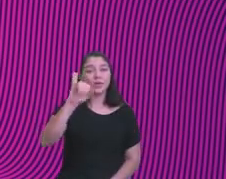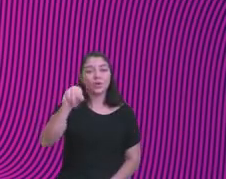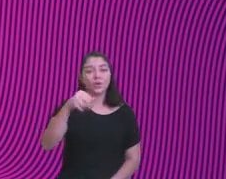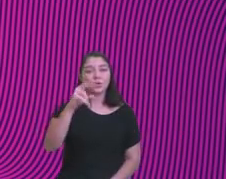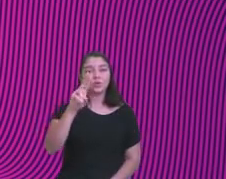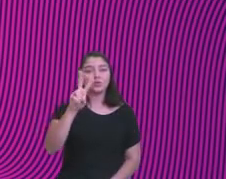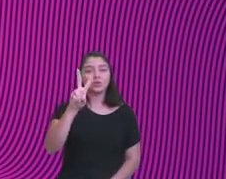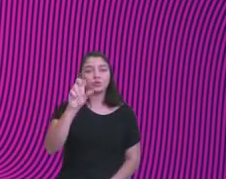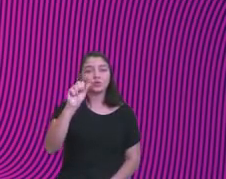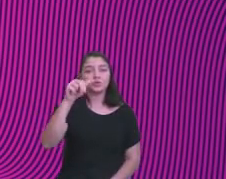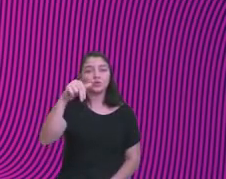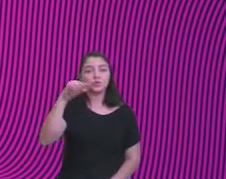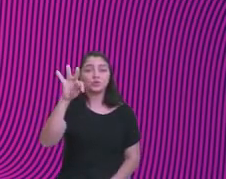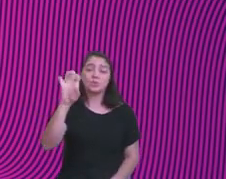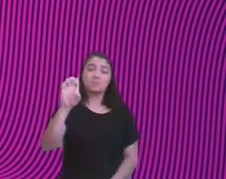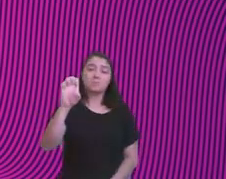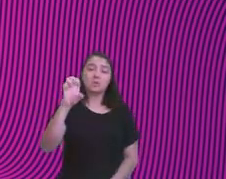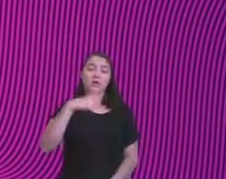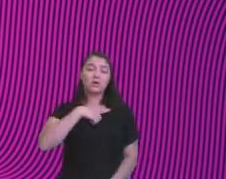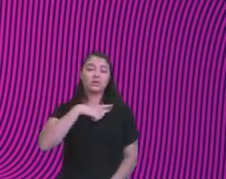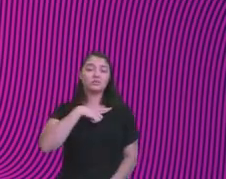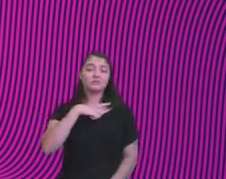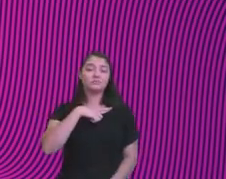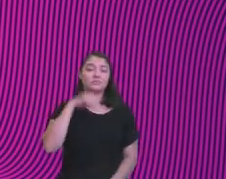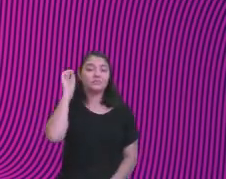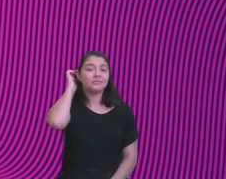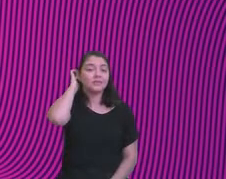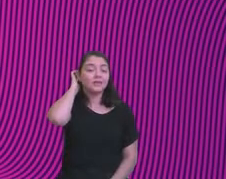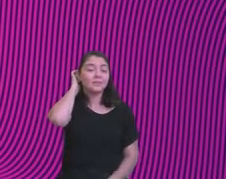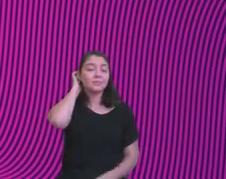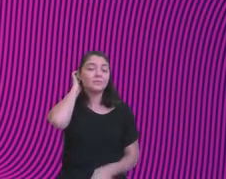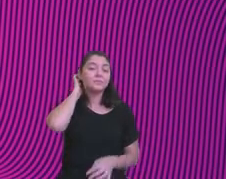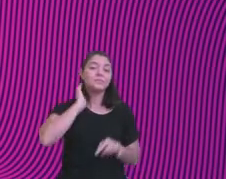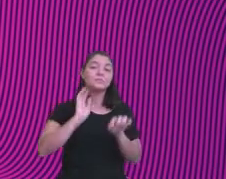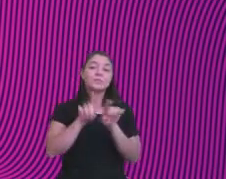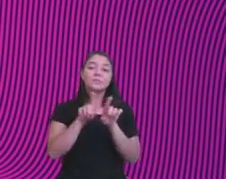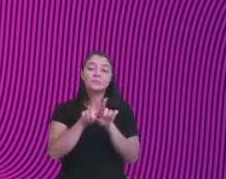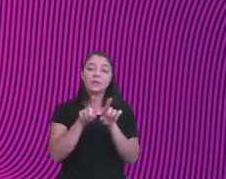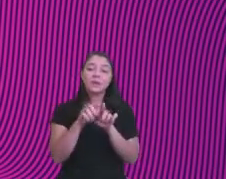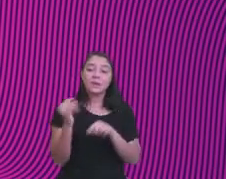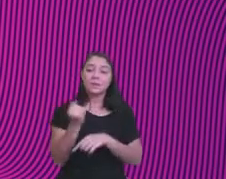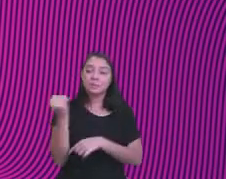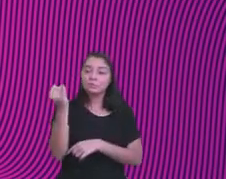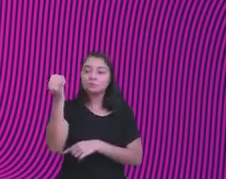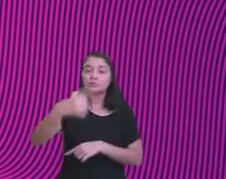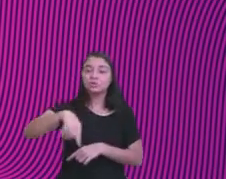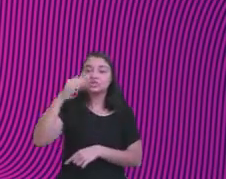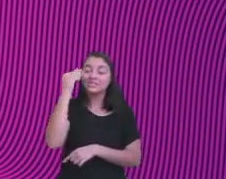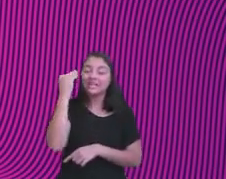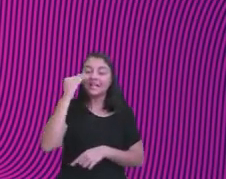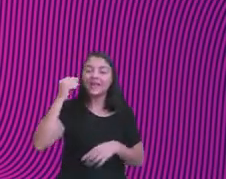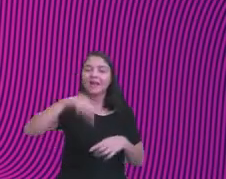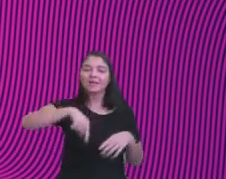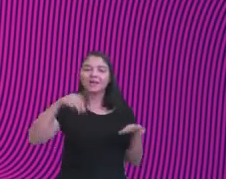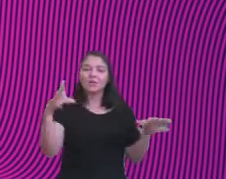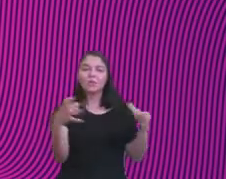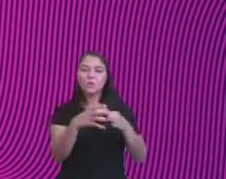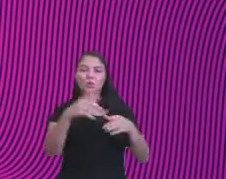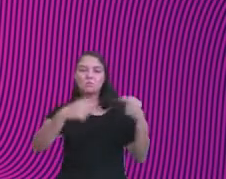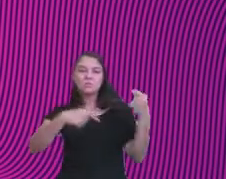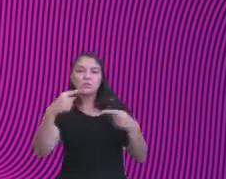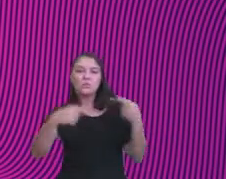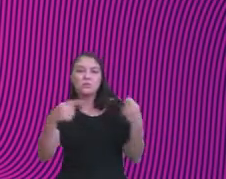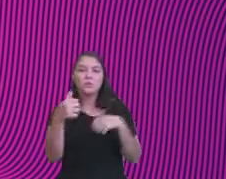qual seria o melhor tratamento neoadjuvante, isso discutido aqui num grupo multidisciplinar,